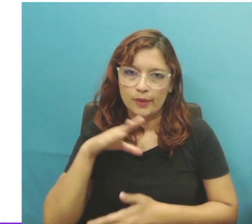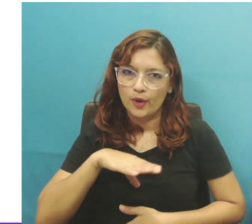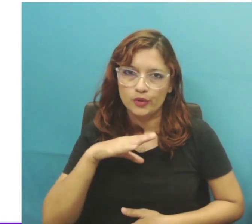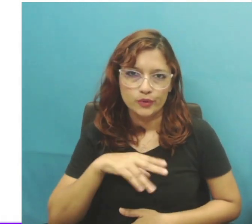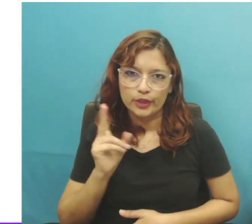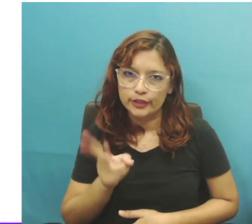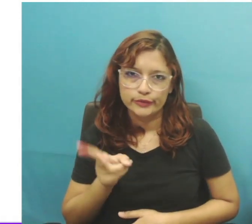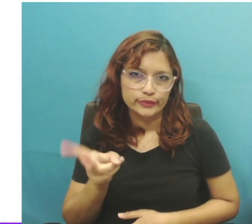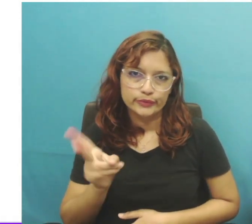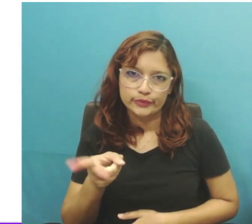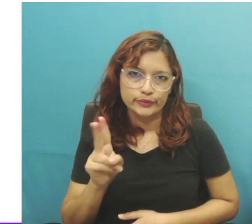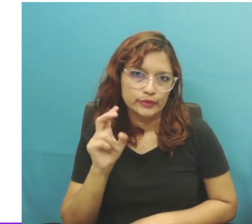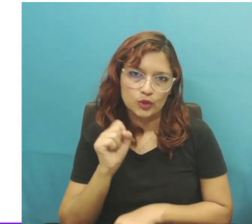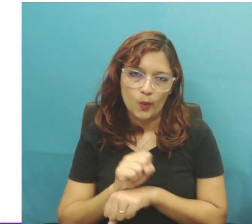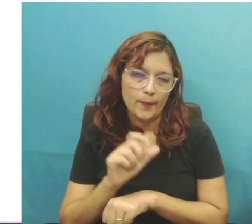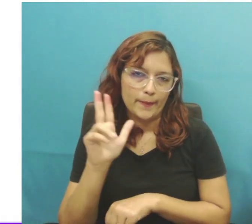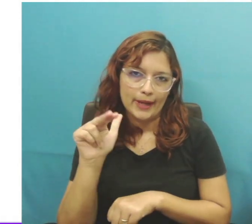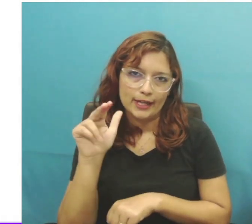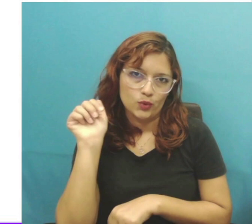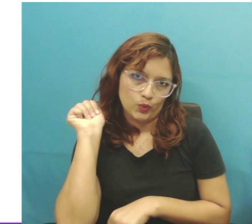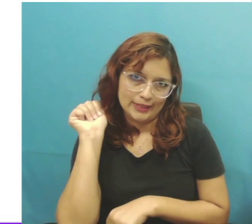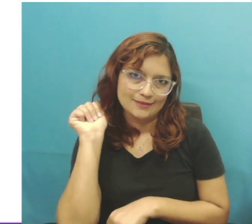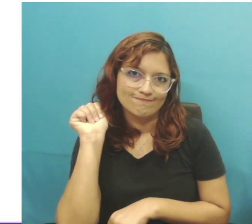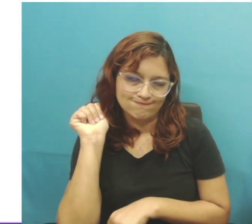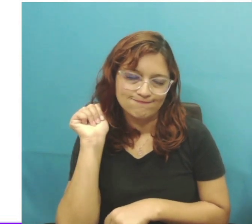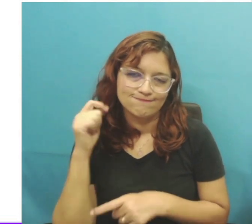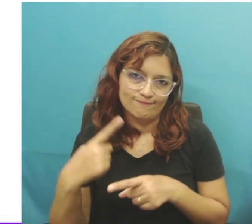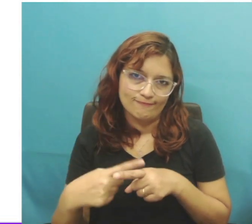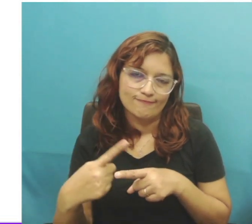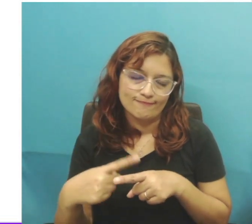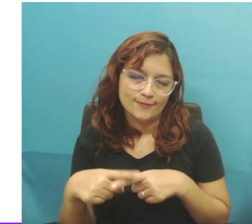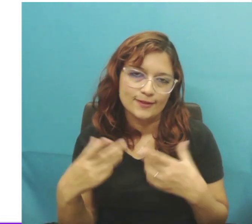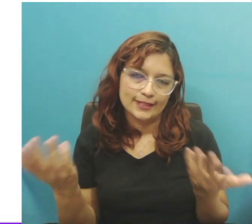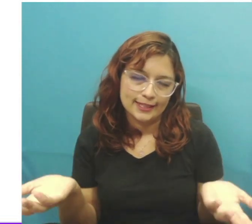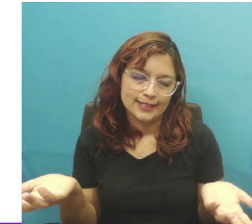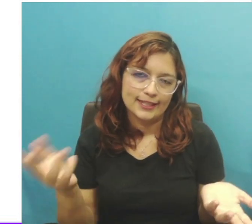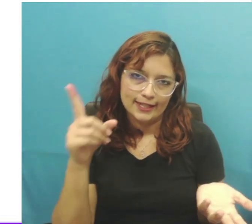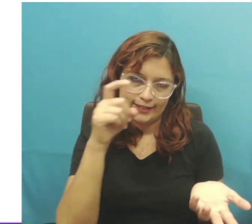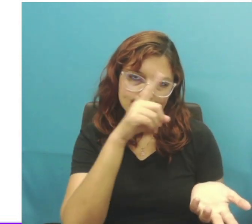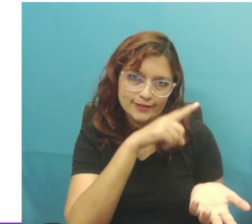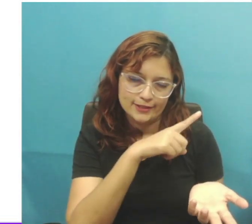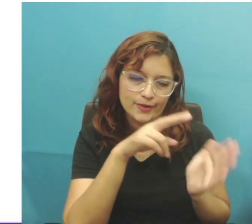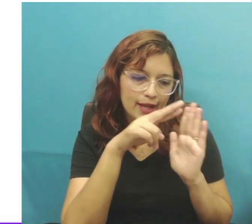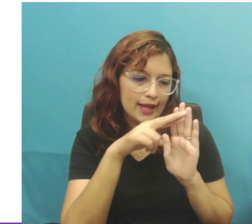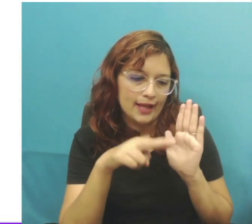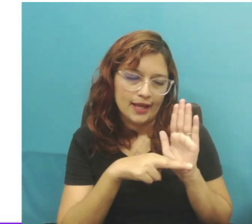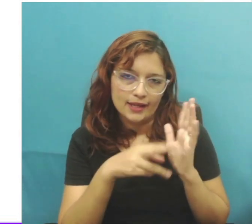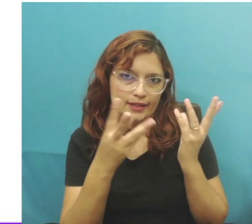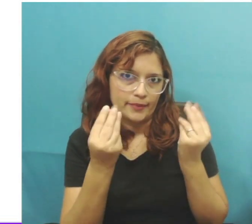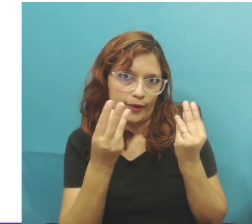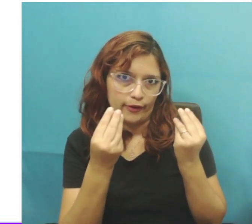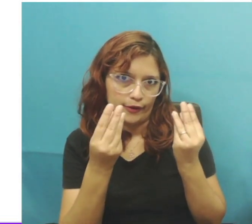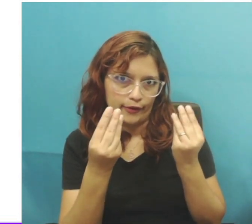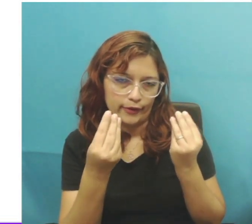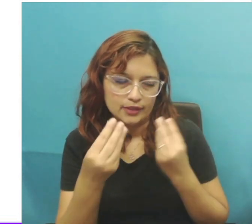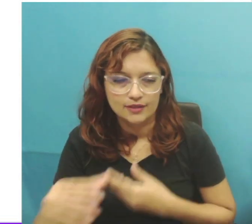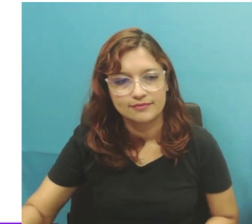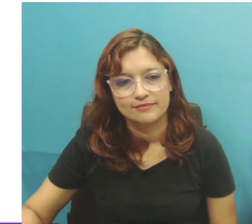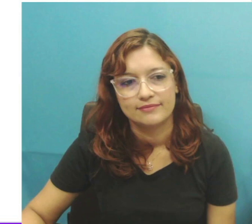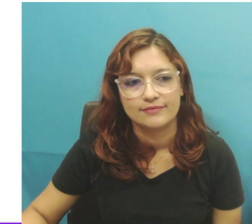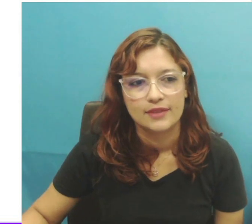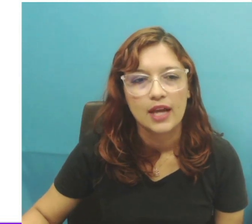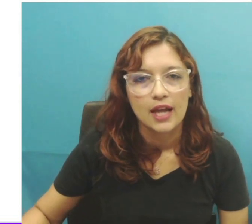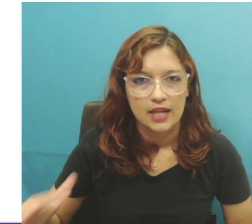Nós, ouvintes, estudamos a língua portuguesa sempre, a gente nunca para. Porque, né? É difícil, é